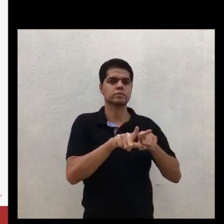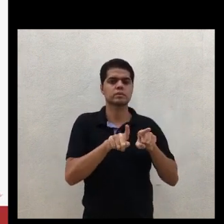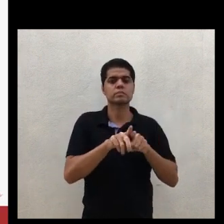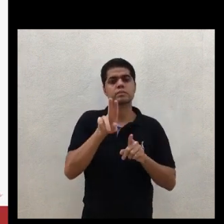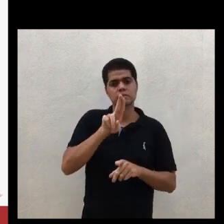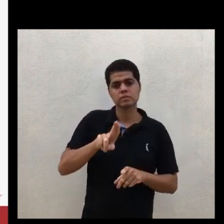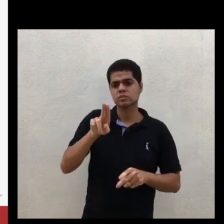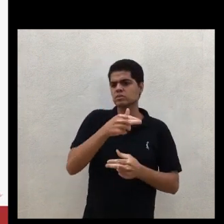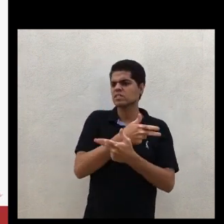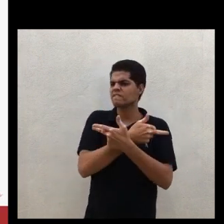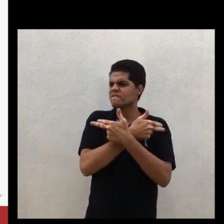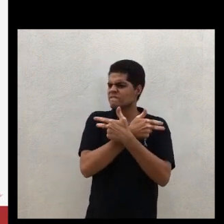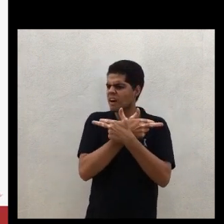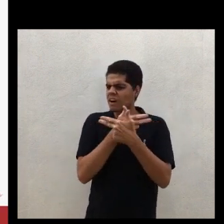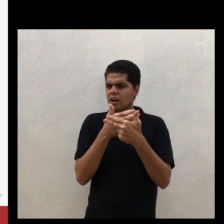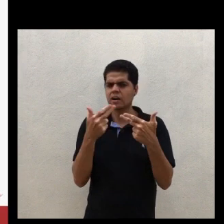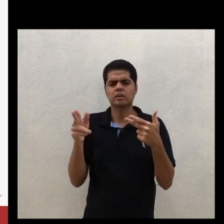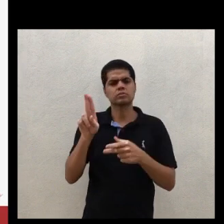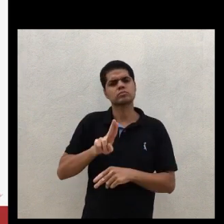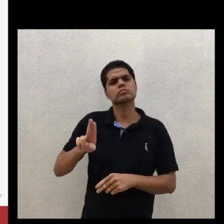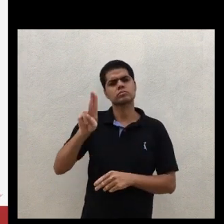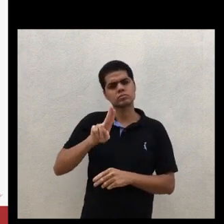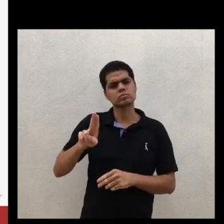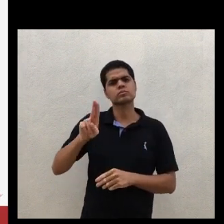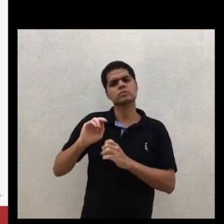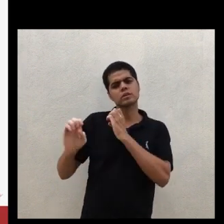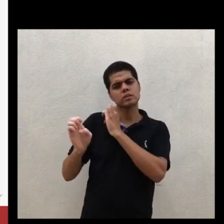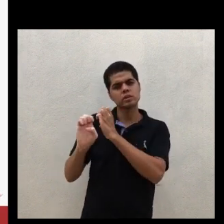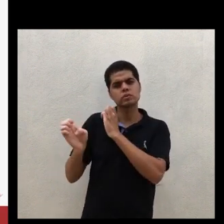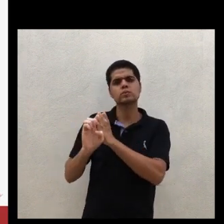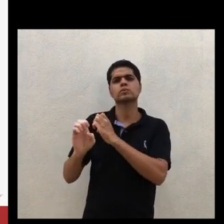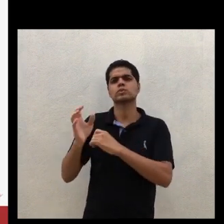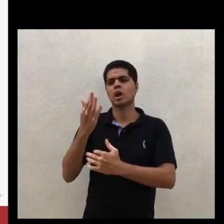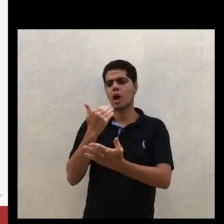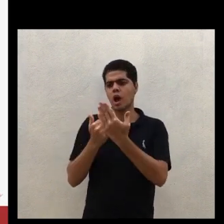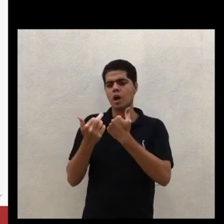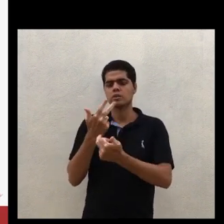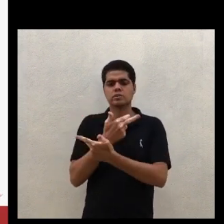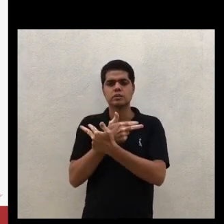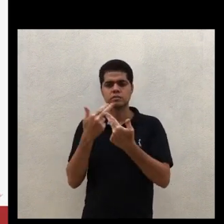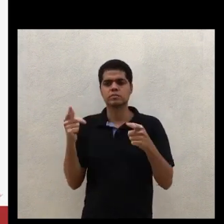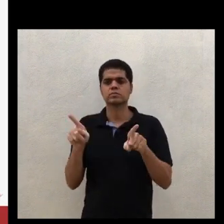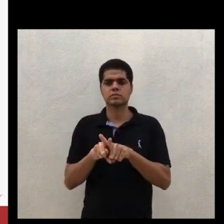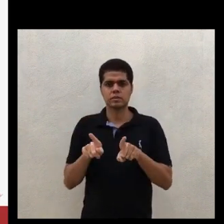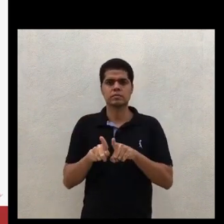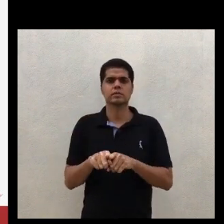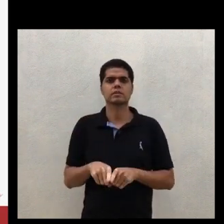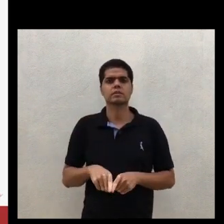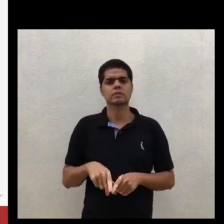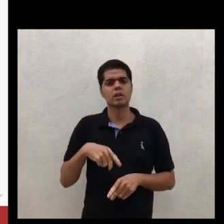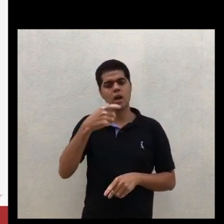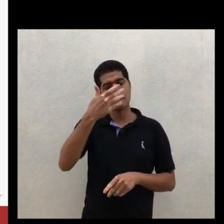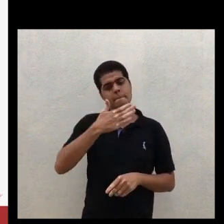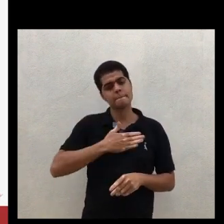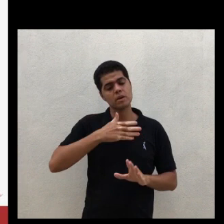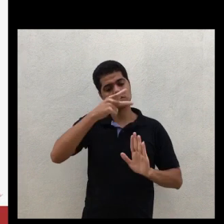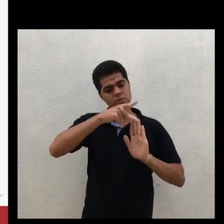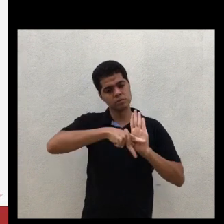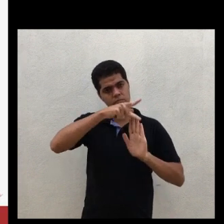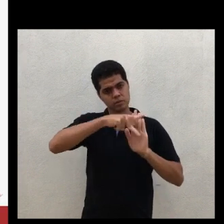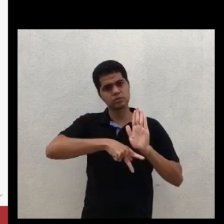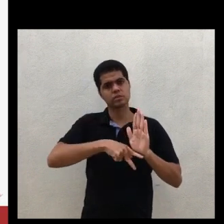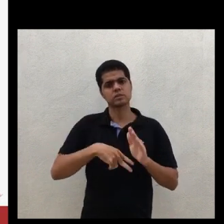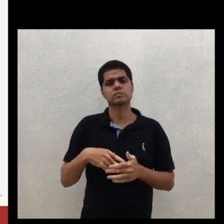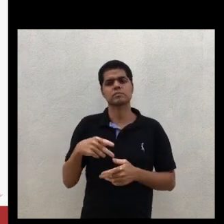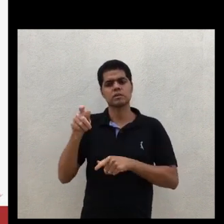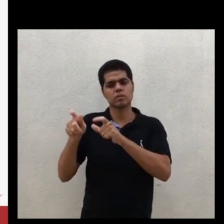válvula, né? Então tem muita aplicação na área de indústria de alimentos aí, né? Tem um projeto meu com o pessoal da nutrição em que a